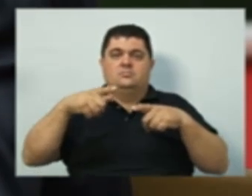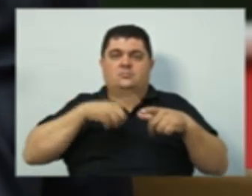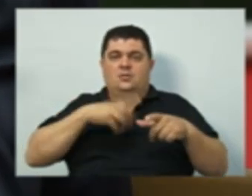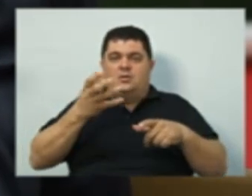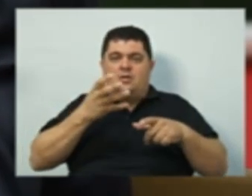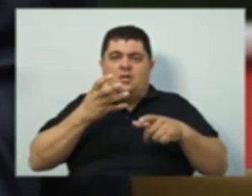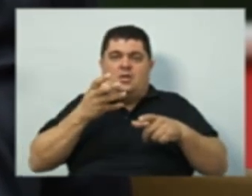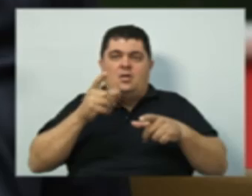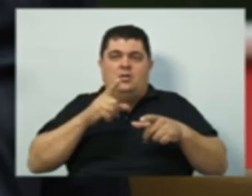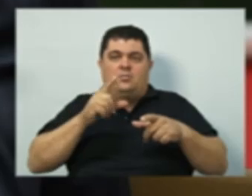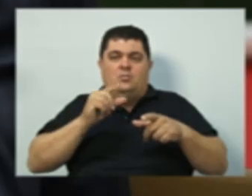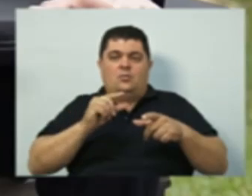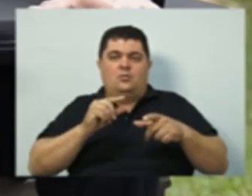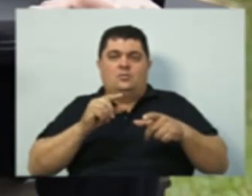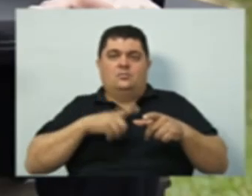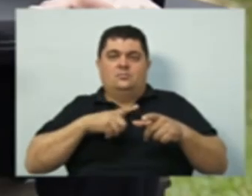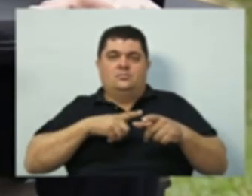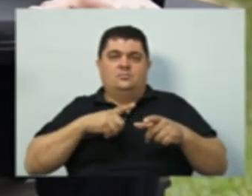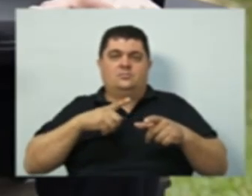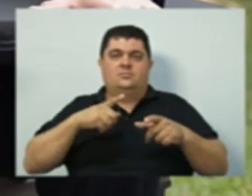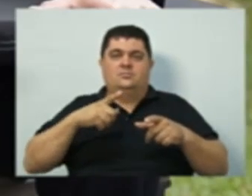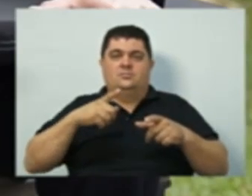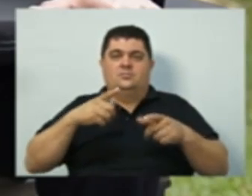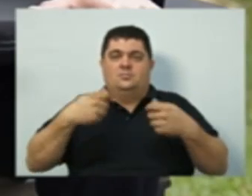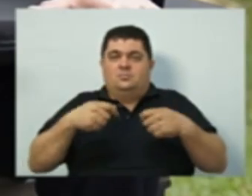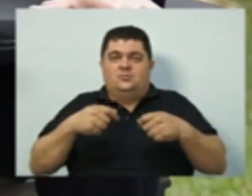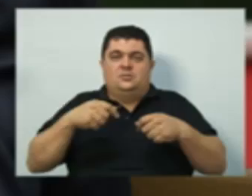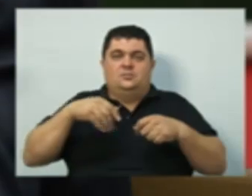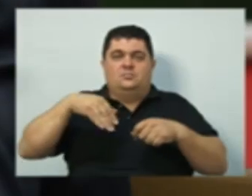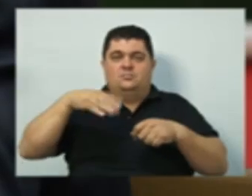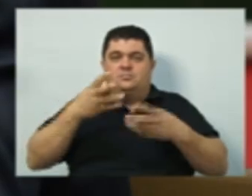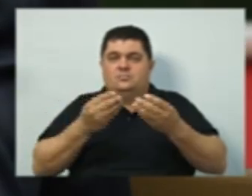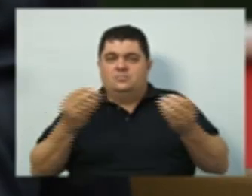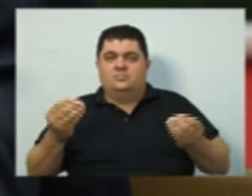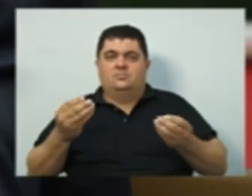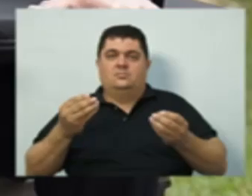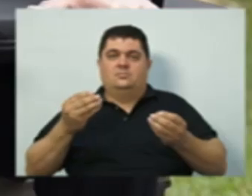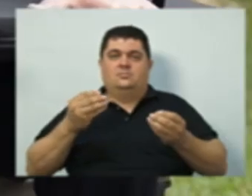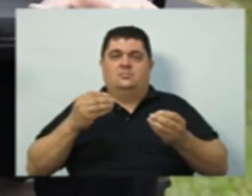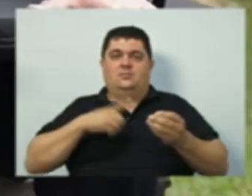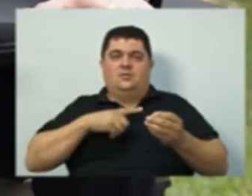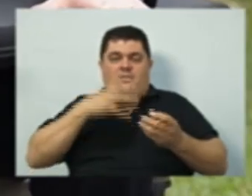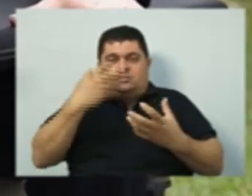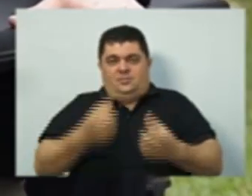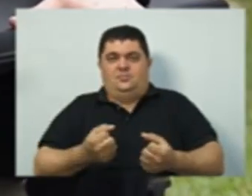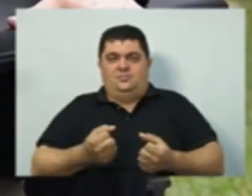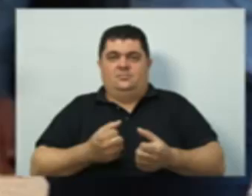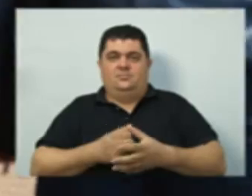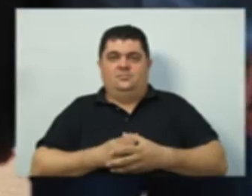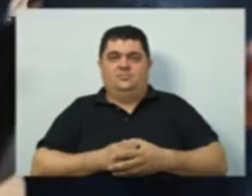acho pouca porcentagem, é quase nada. Mas como eu estou precisando muito, muito mesmo, eu aceito. É isso aí.